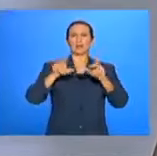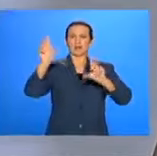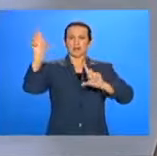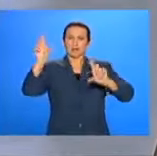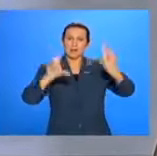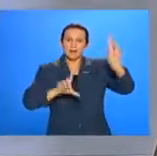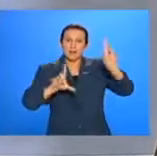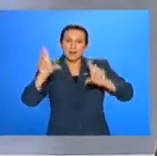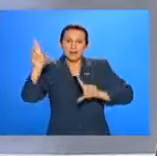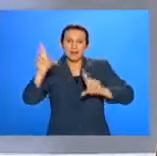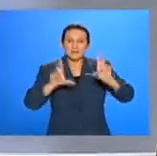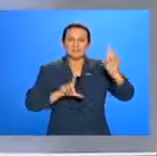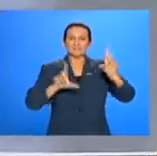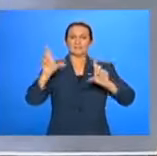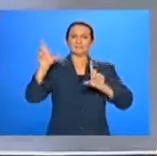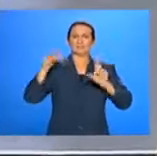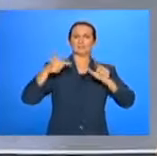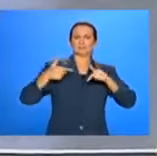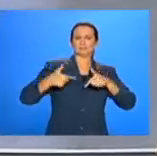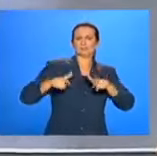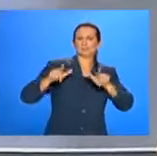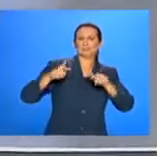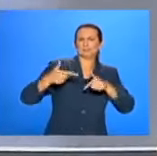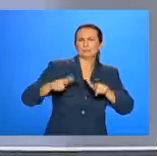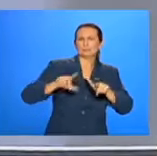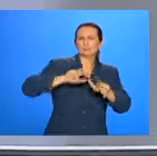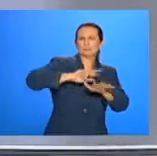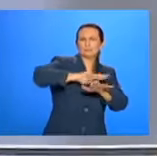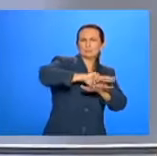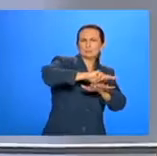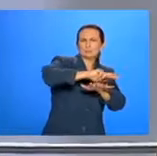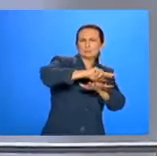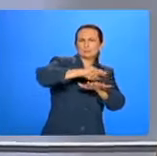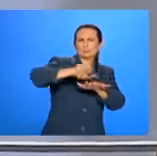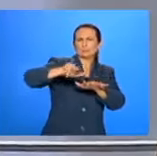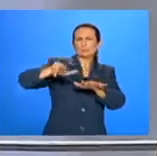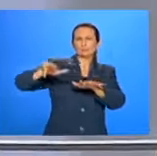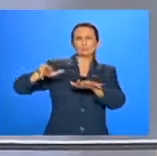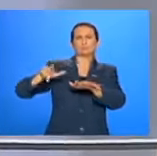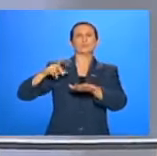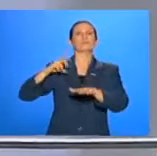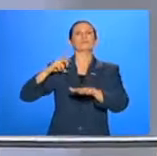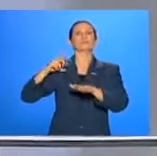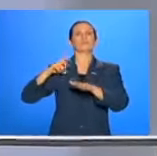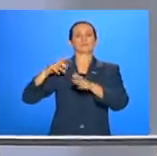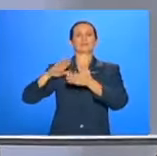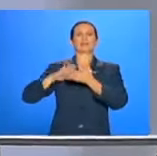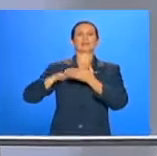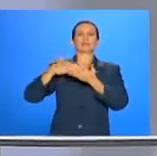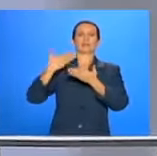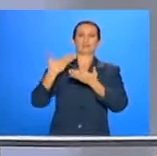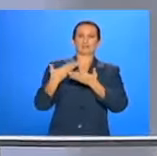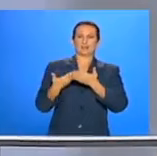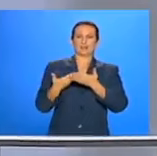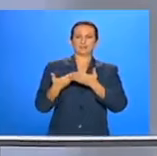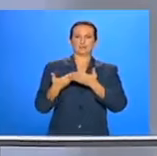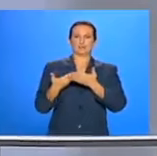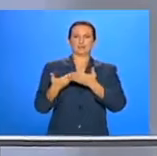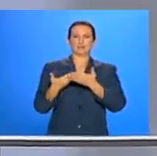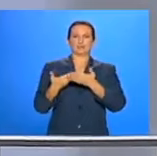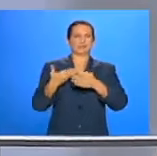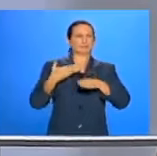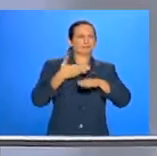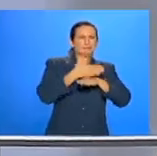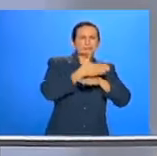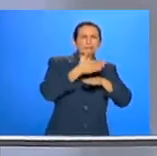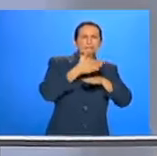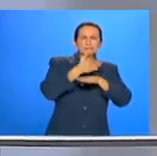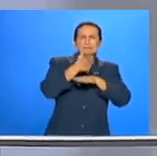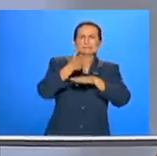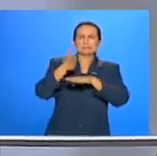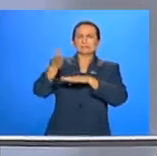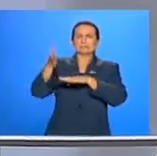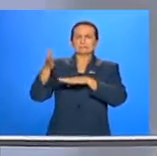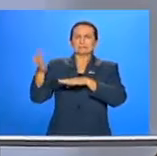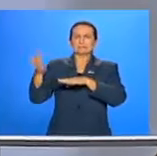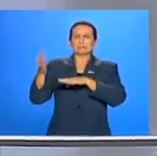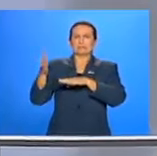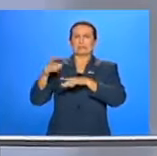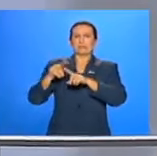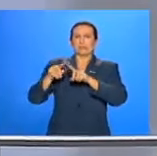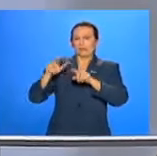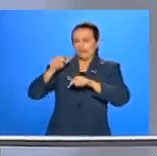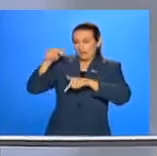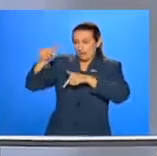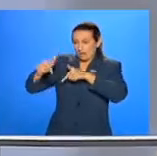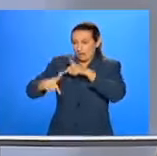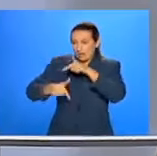televisiva. Embora sua inserção seja efetiva nos diferentes âmbitos da sociedade, sua profissão ainda